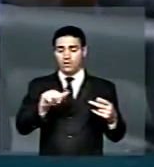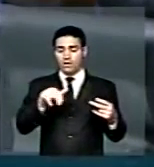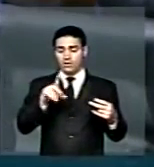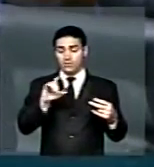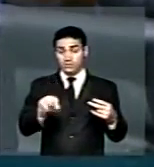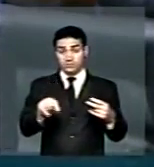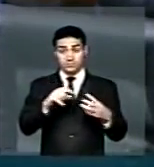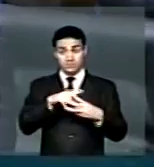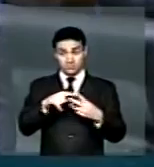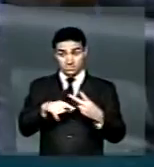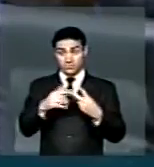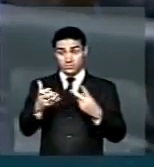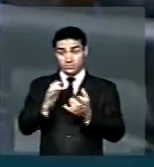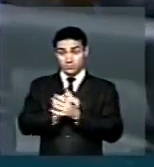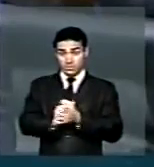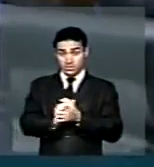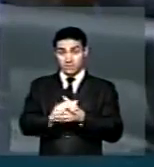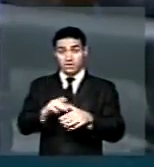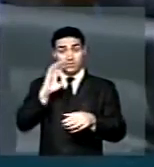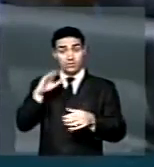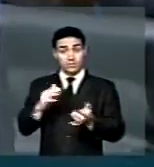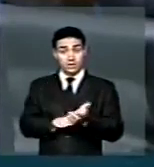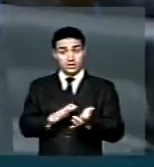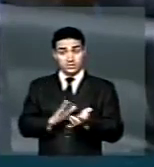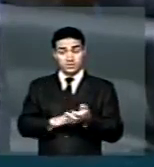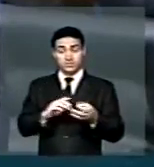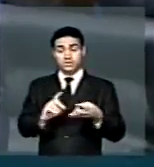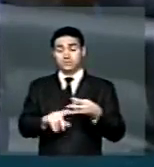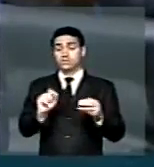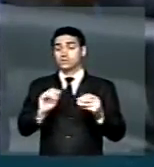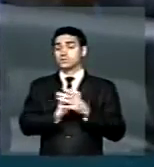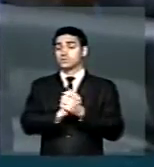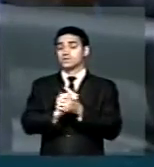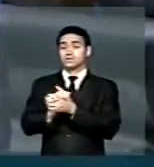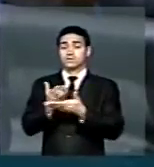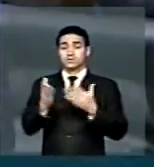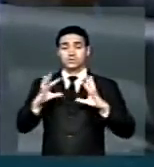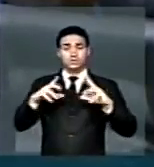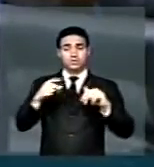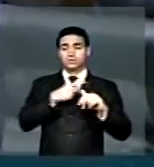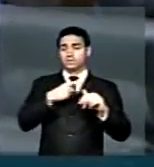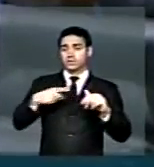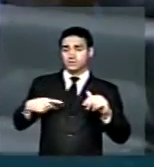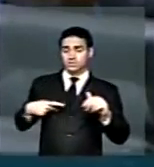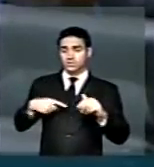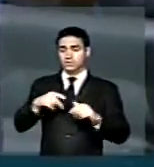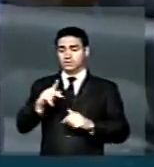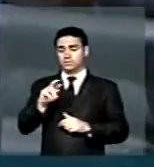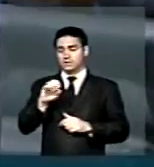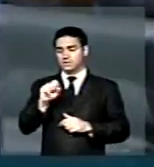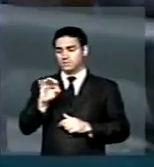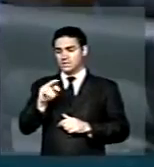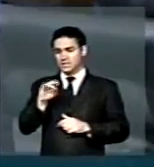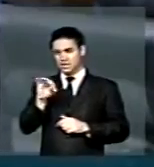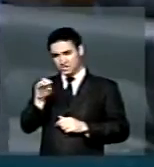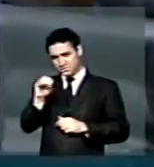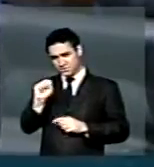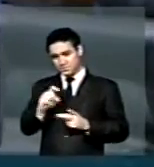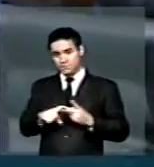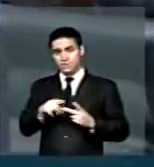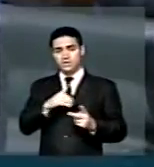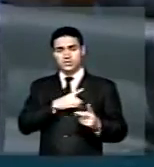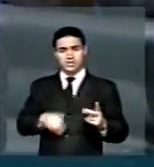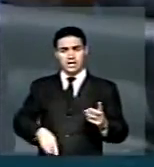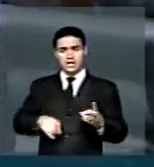quero cumprimentar, quero homenagear, quero saudar a todos os pastores, presbíteros, diáconos,